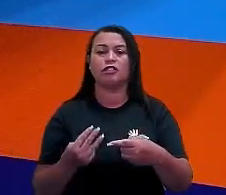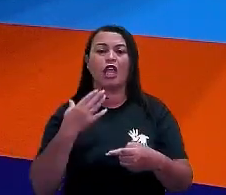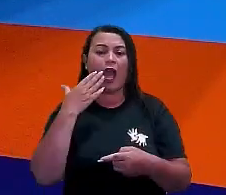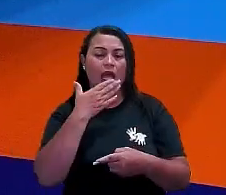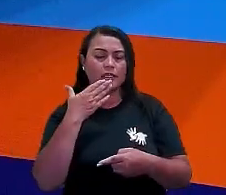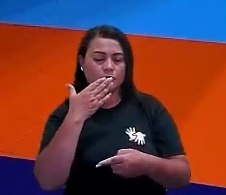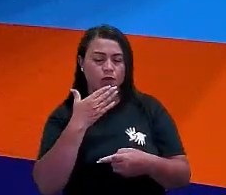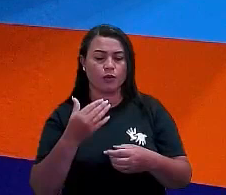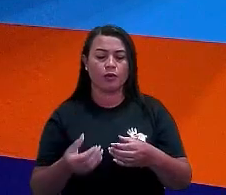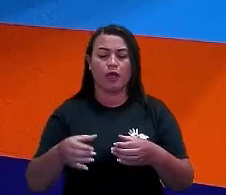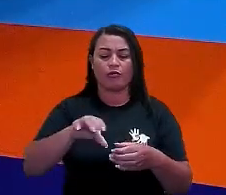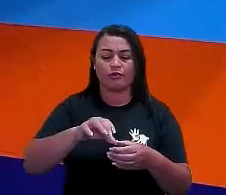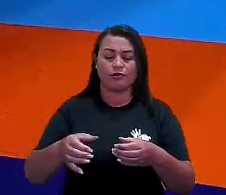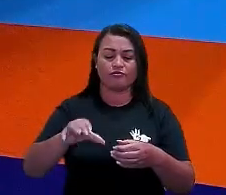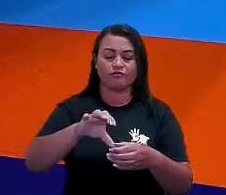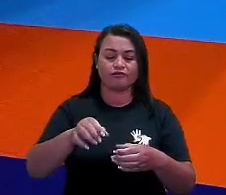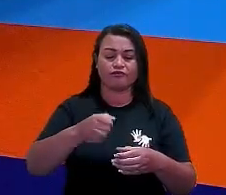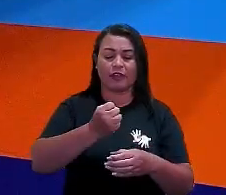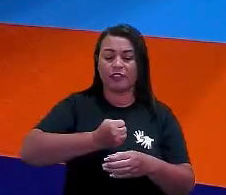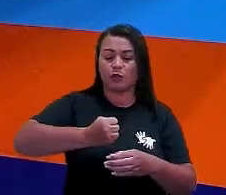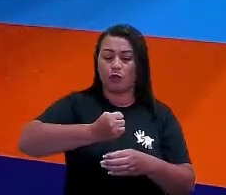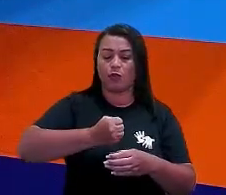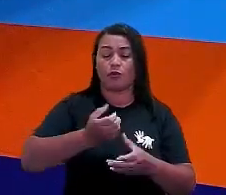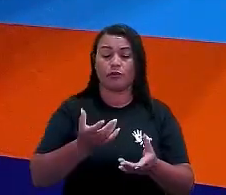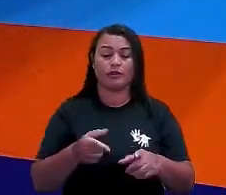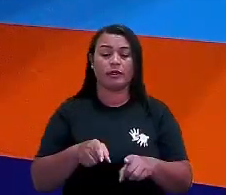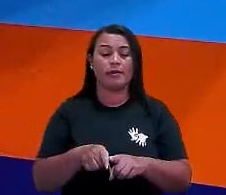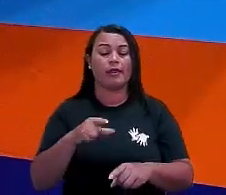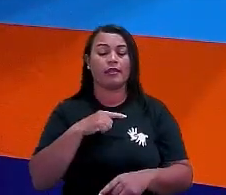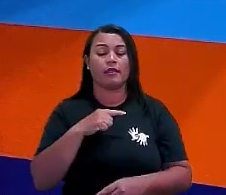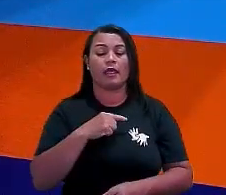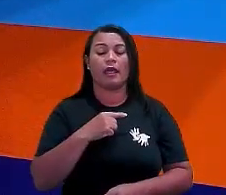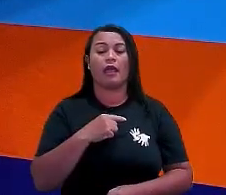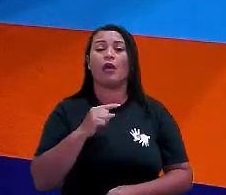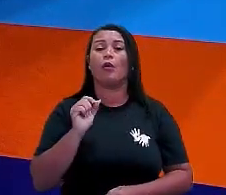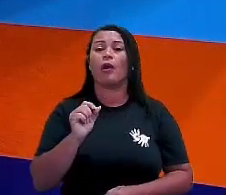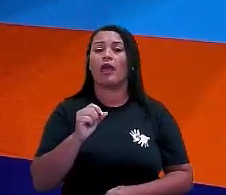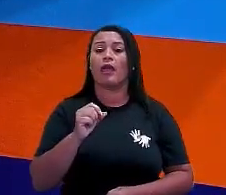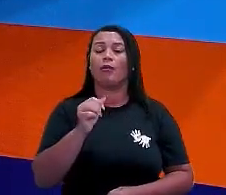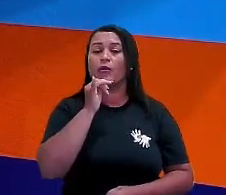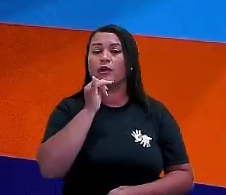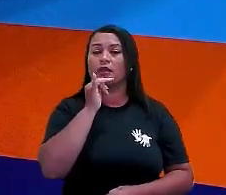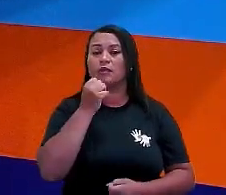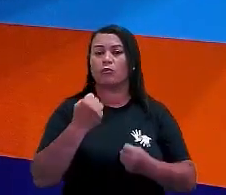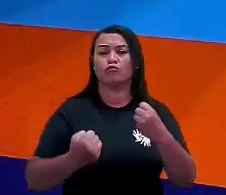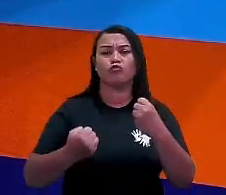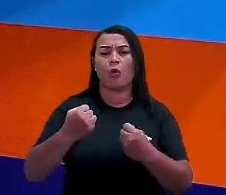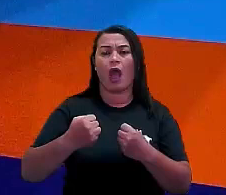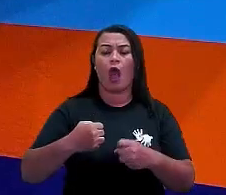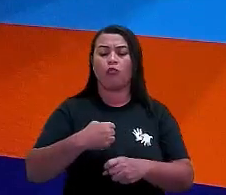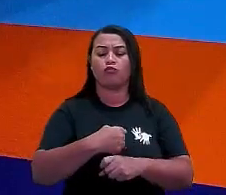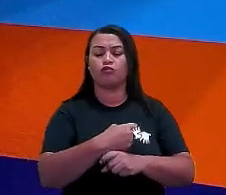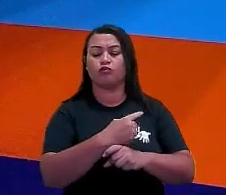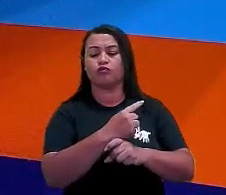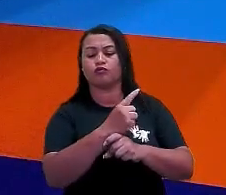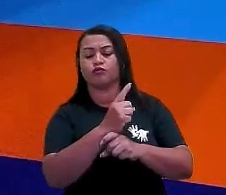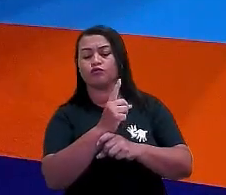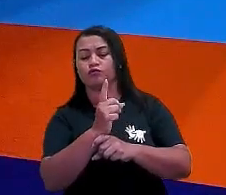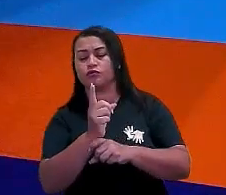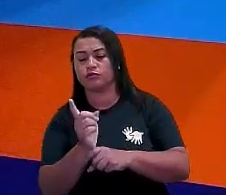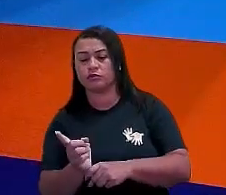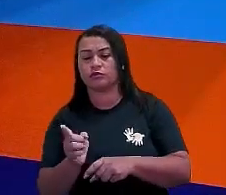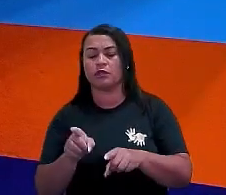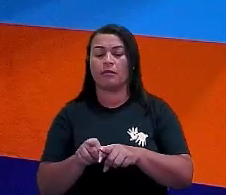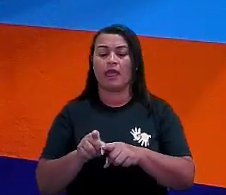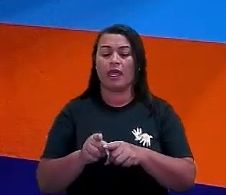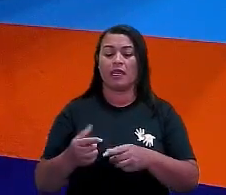receitas culinárias. Tem também, ó, naqueles demonstradores de tanque de gasolina do carro, tá? E